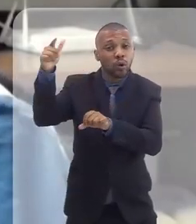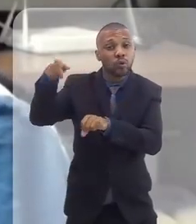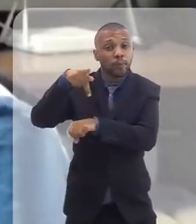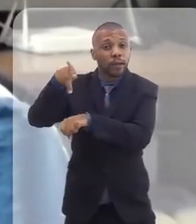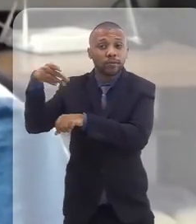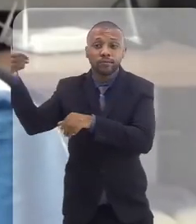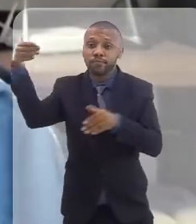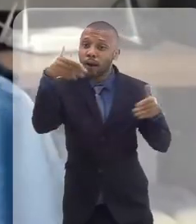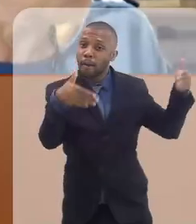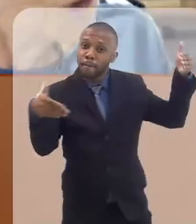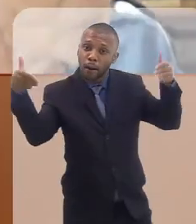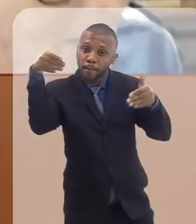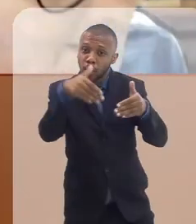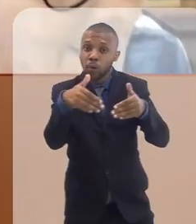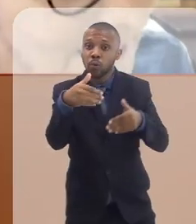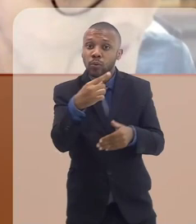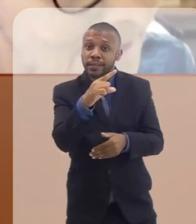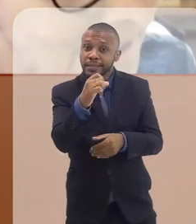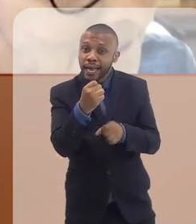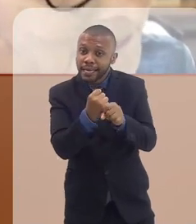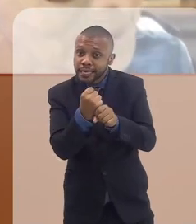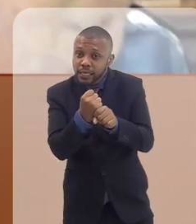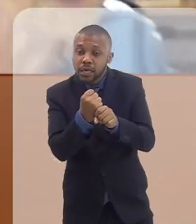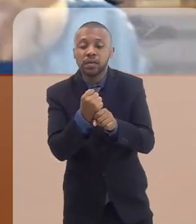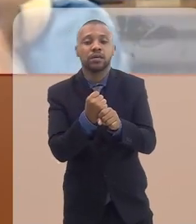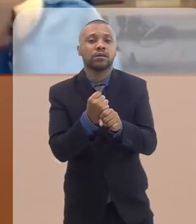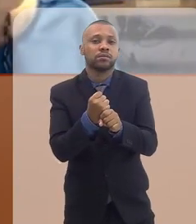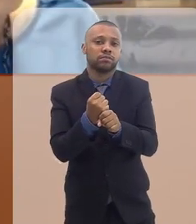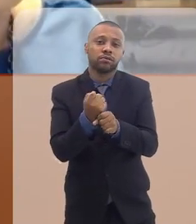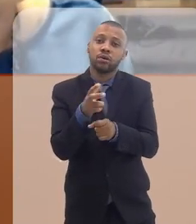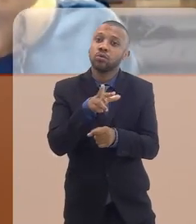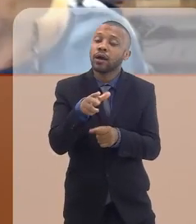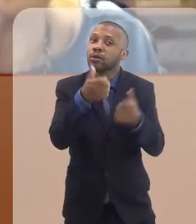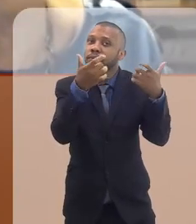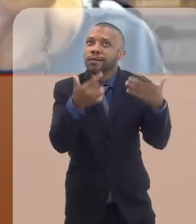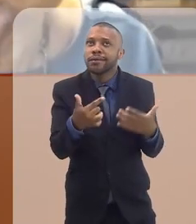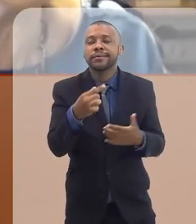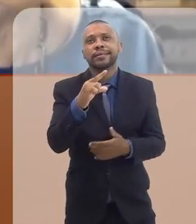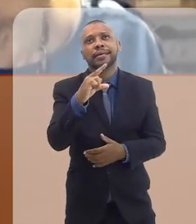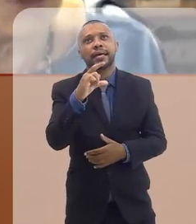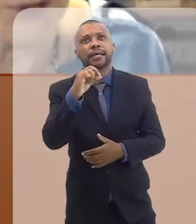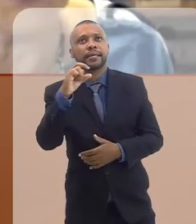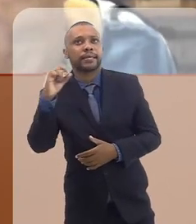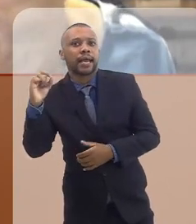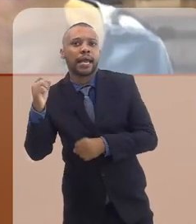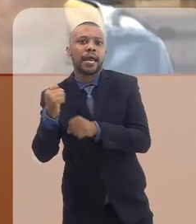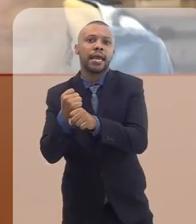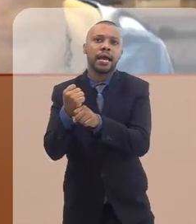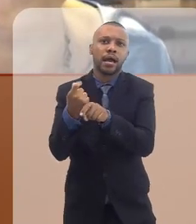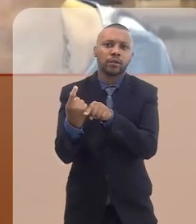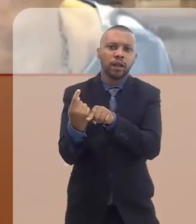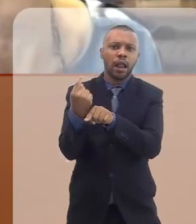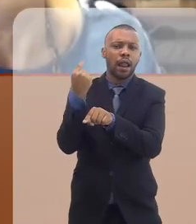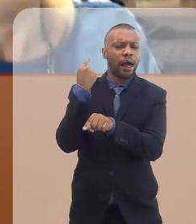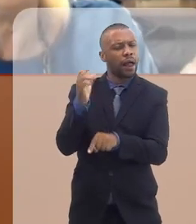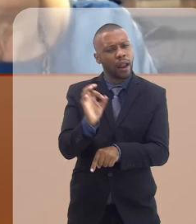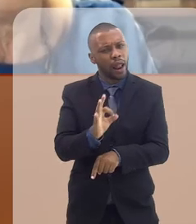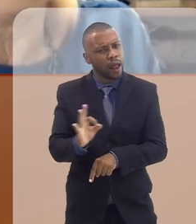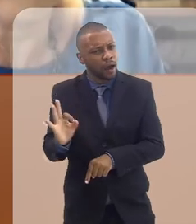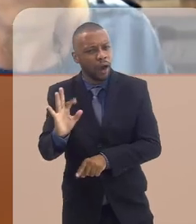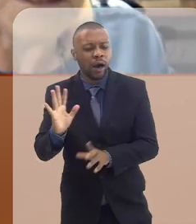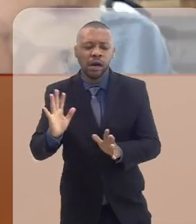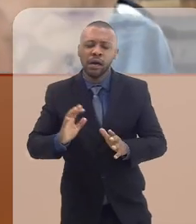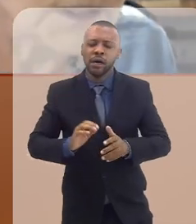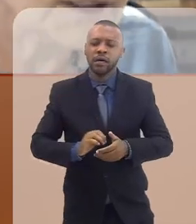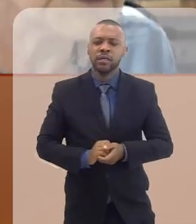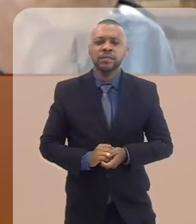para cá. Isso é uma década. Não é que eu estou falando de séculos atrás.